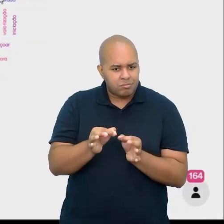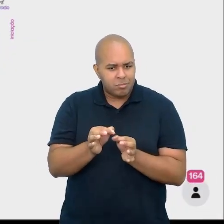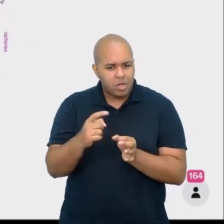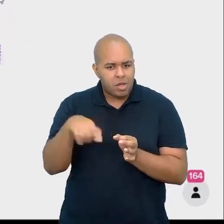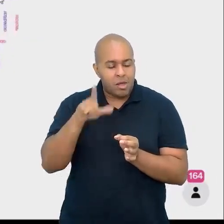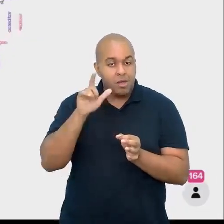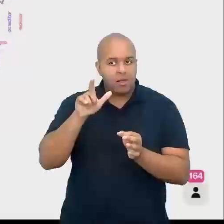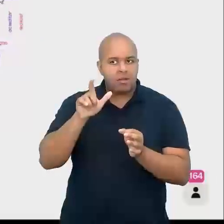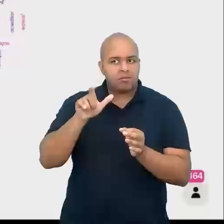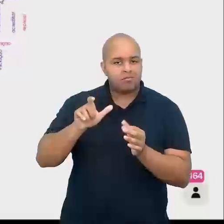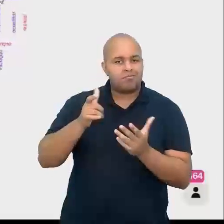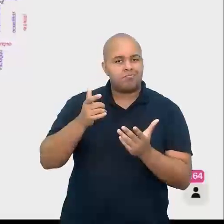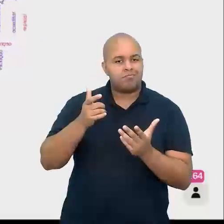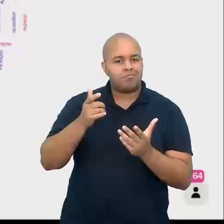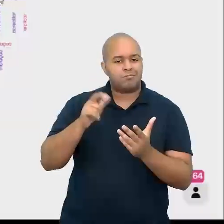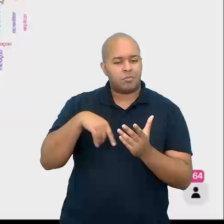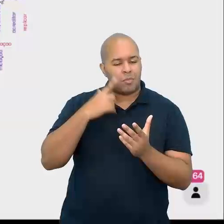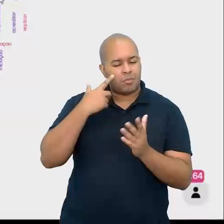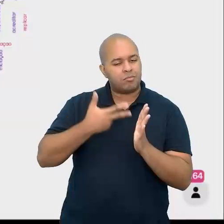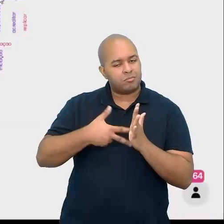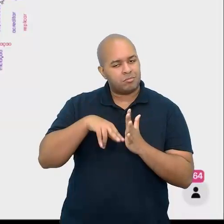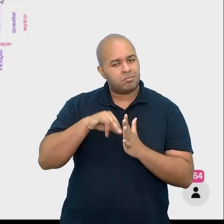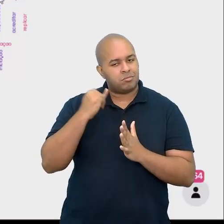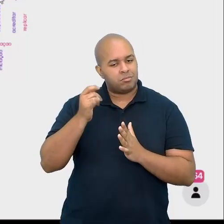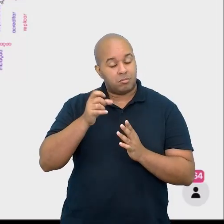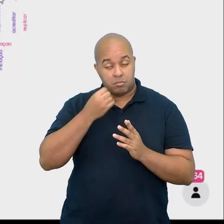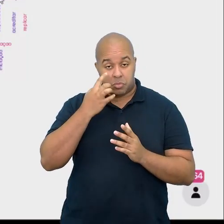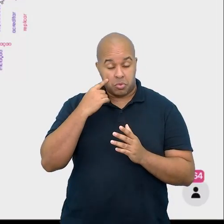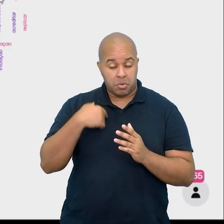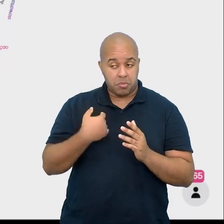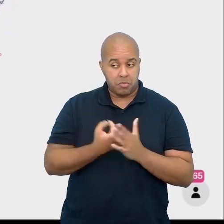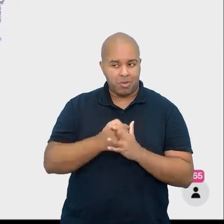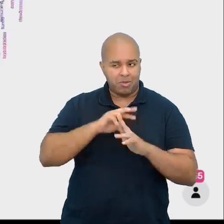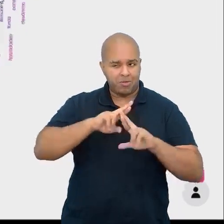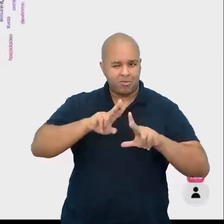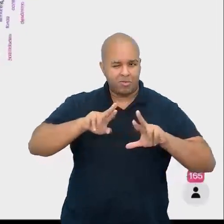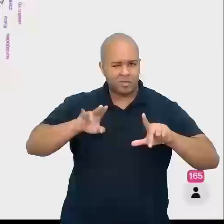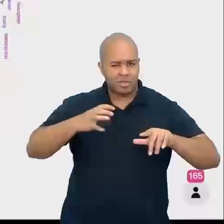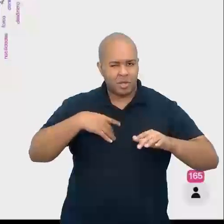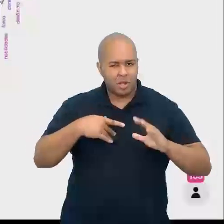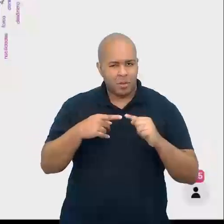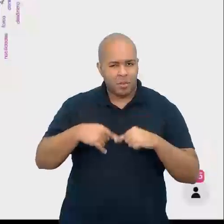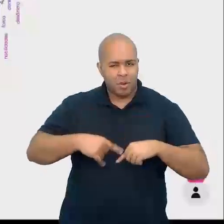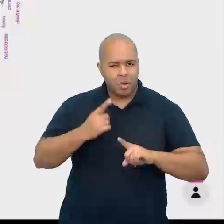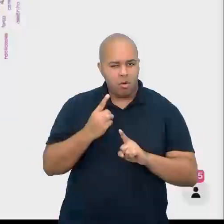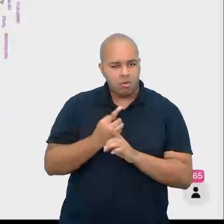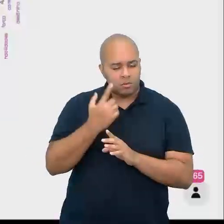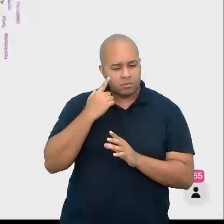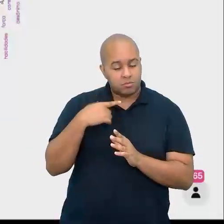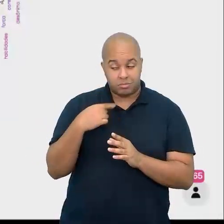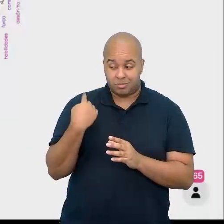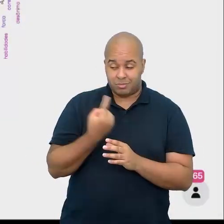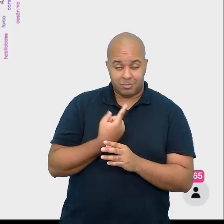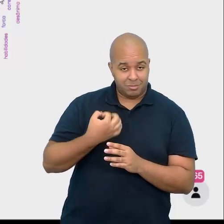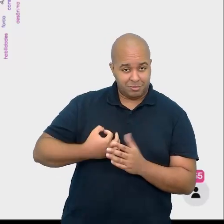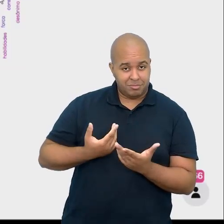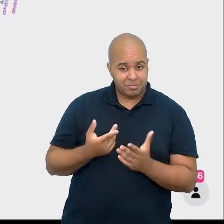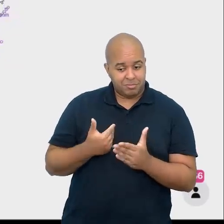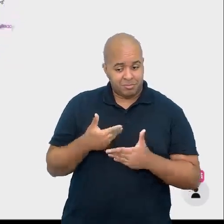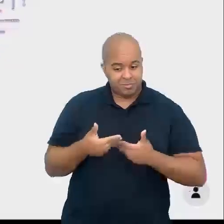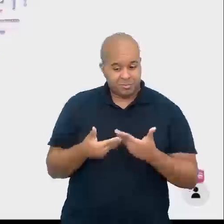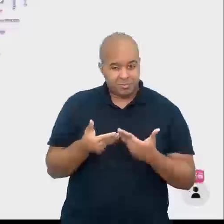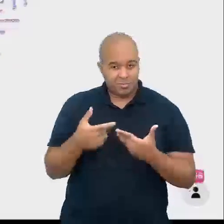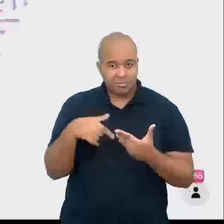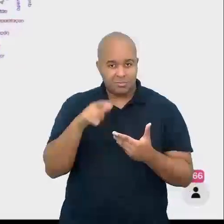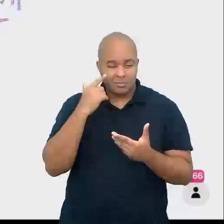vai ele é significado ressignificado de diferentes formas por nós né A medida